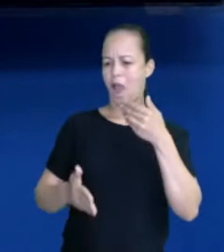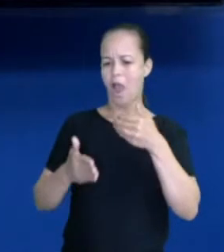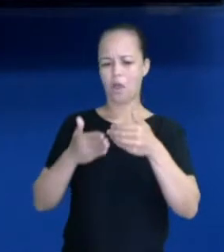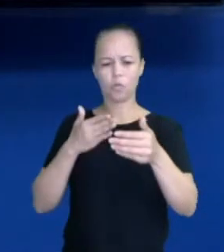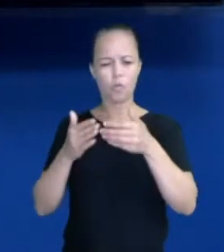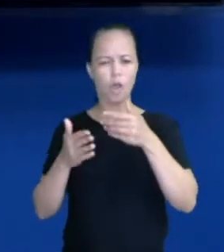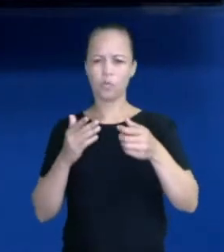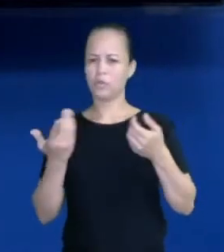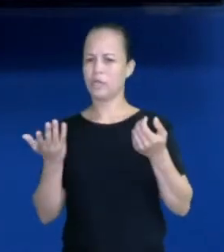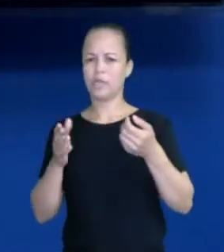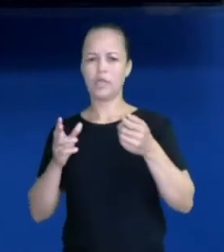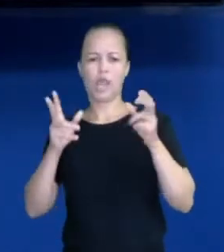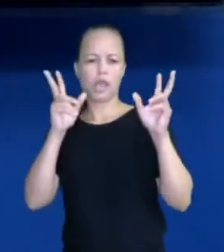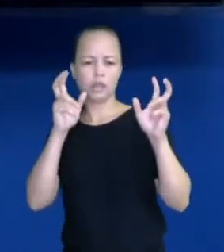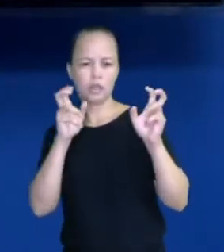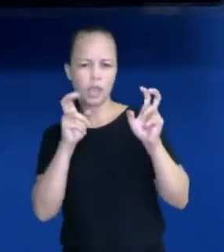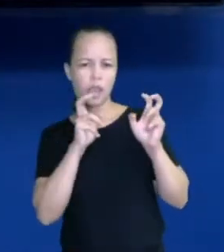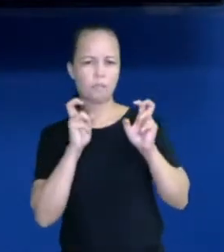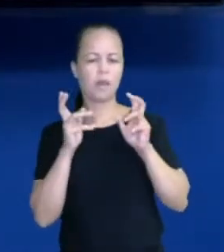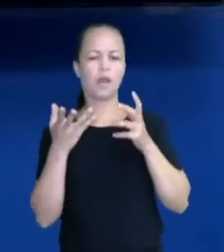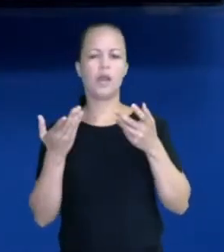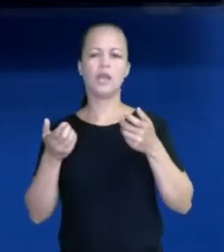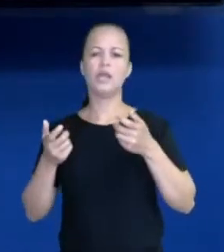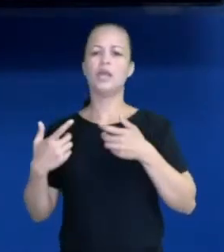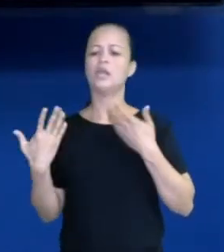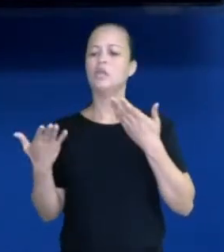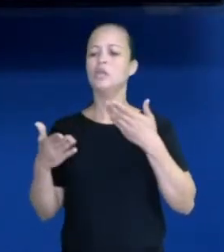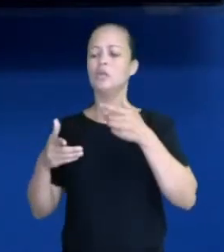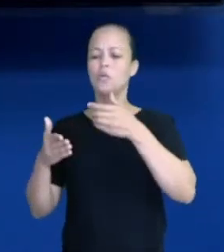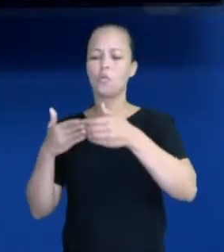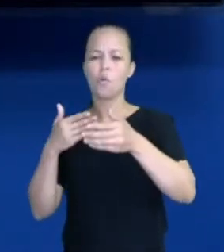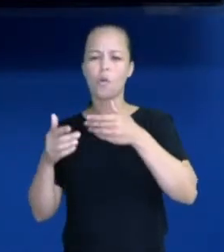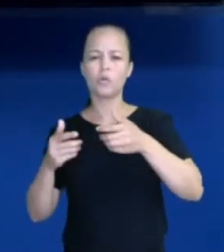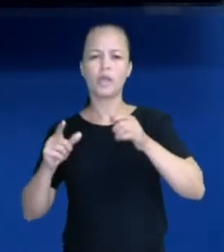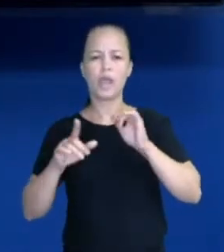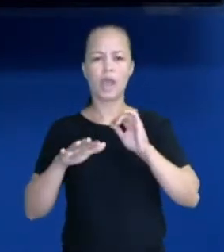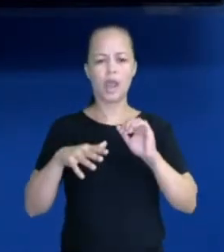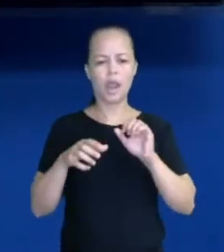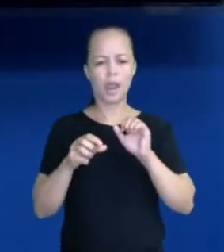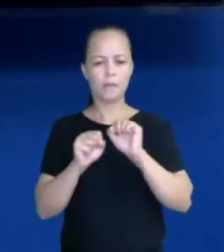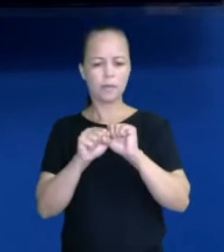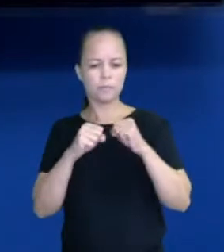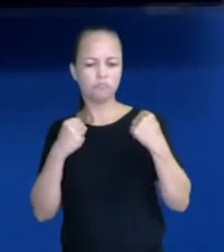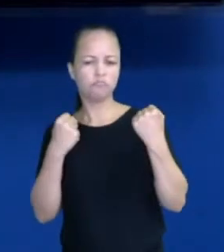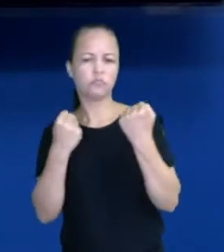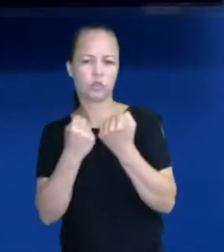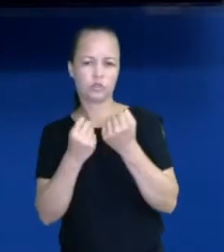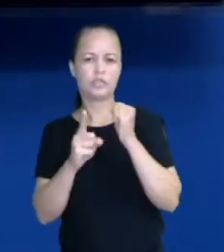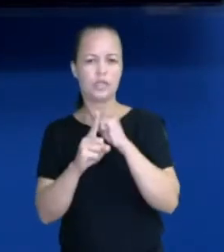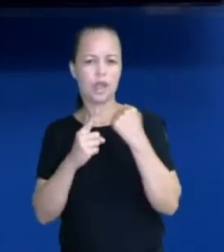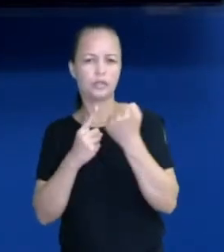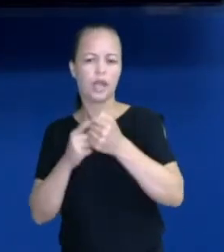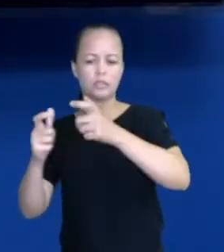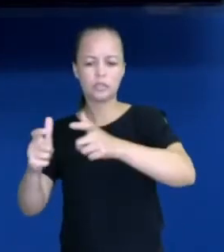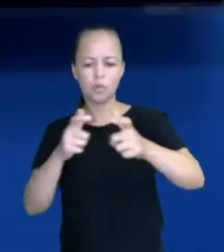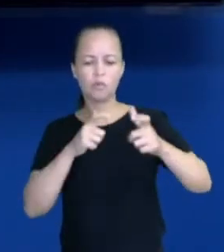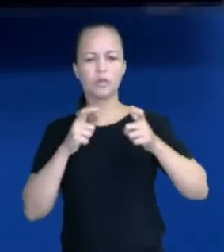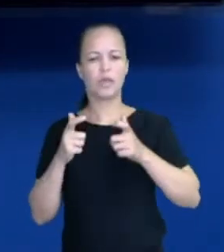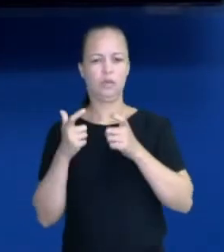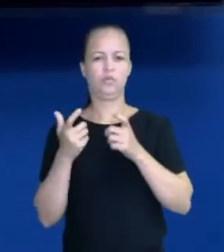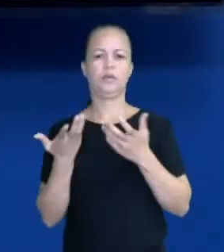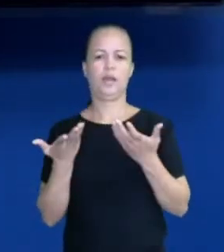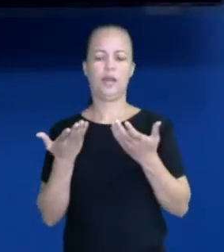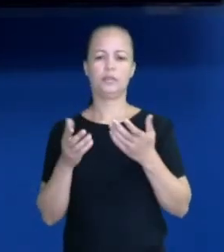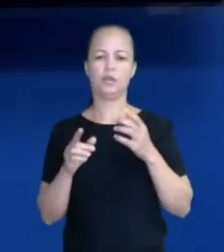qualquer assunto, tá? Em qualquer meio social. Então, essa garantia é a garantia que